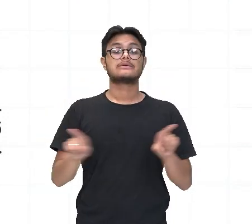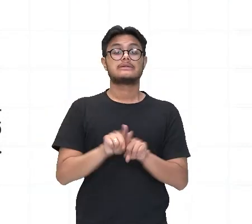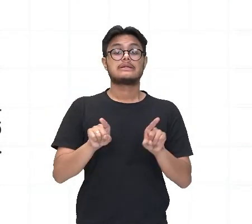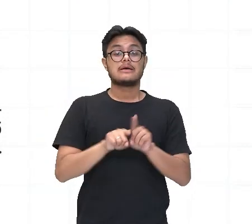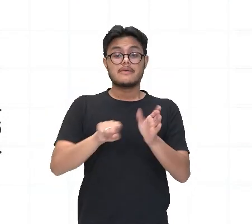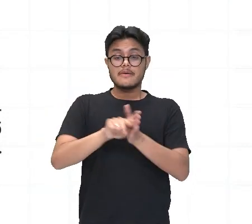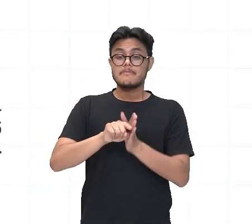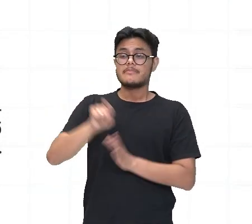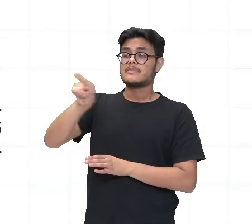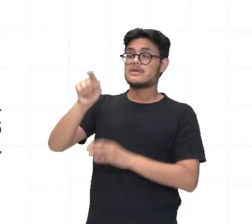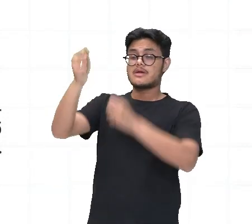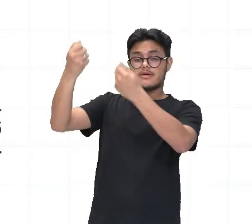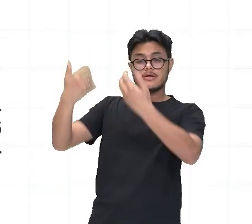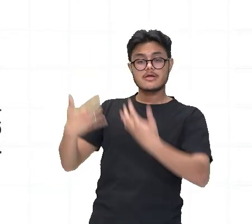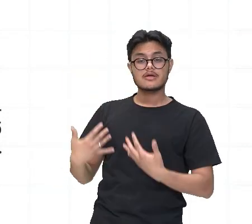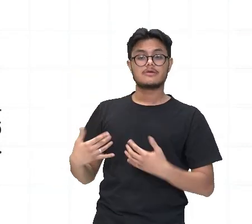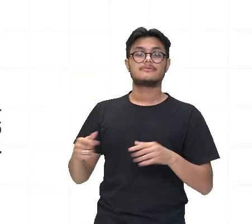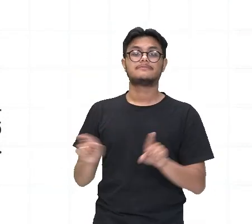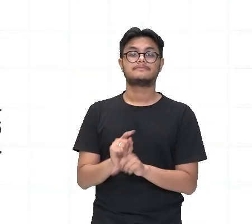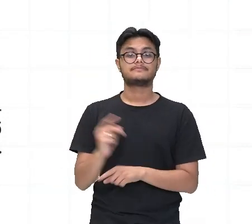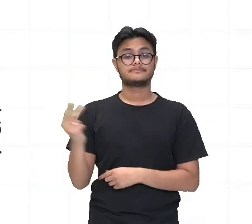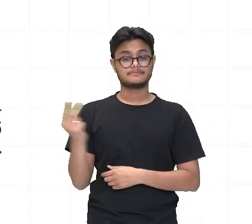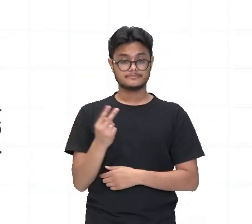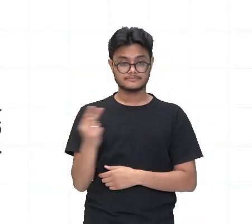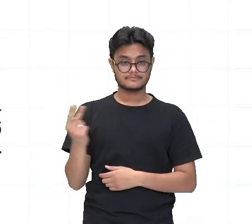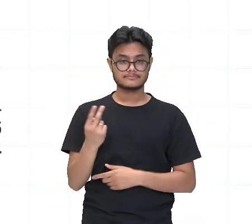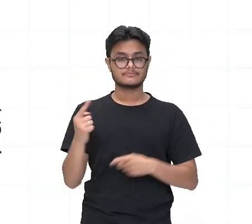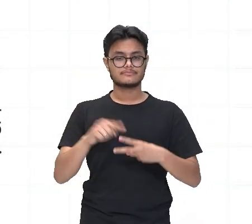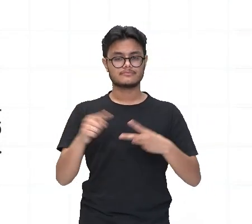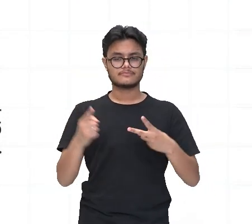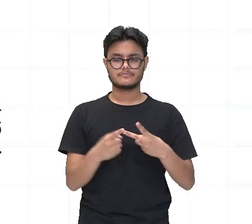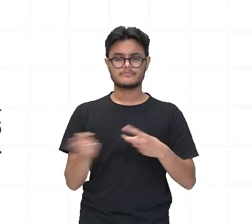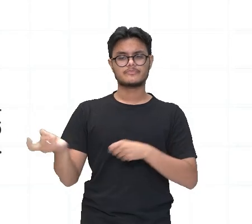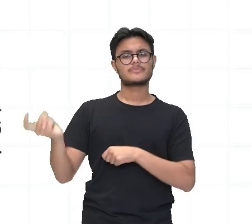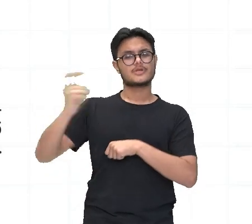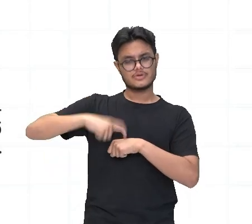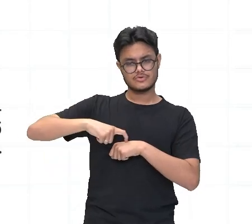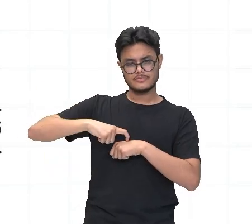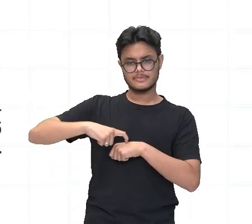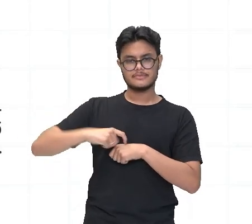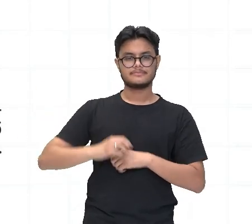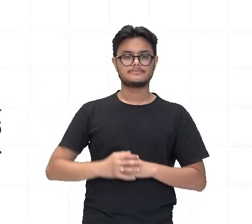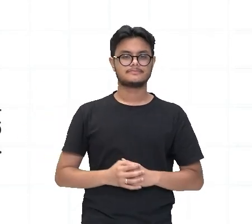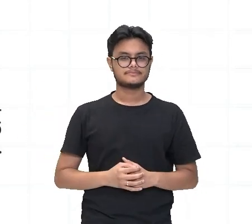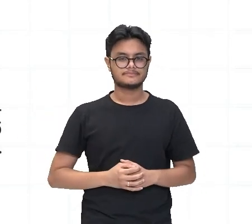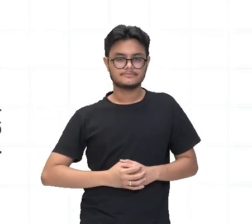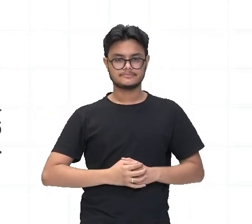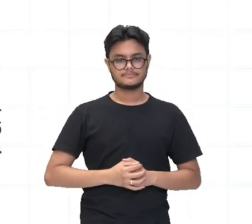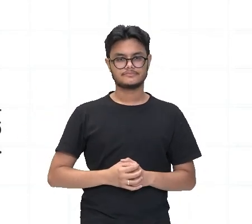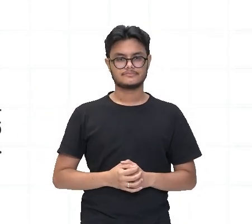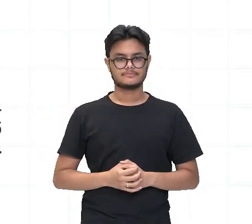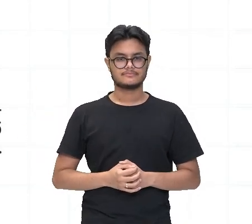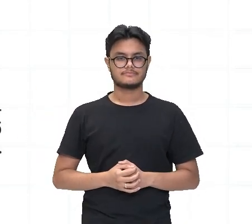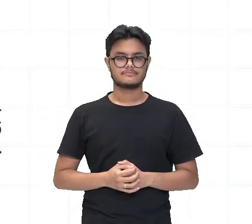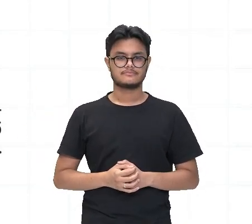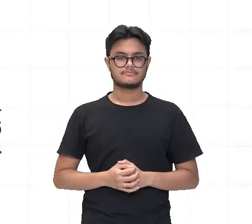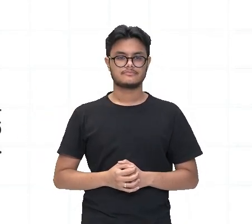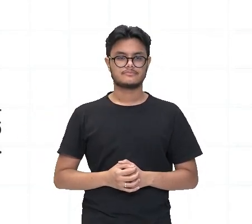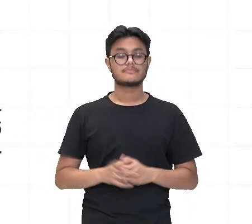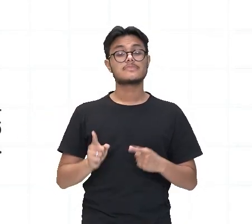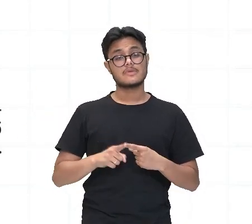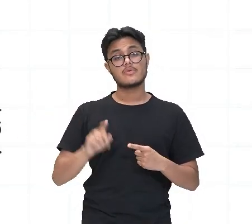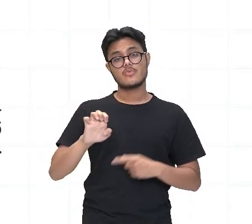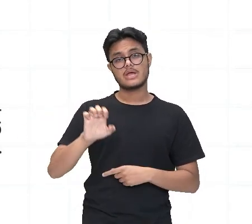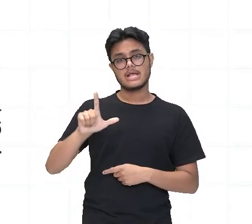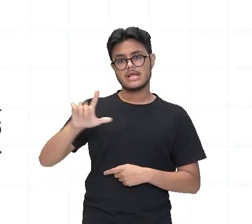pesquisador, ele referencia por duas vezes o substantivo xamã utilizando o pronome ele, né? Ele tinha, ele